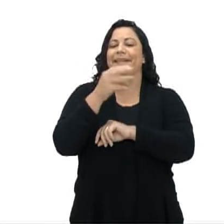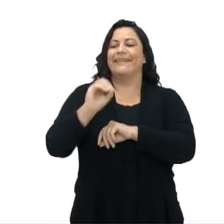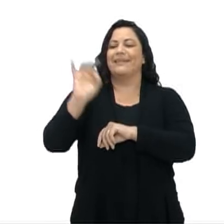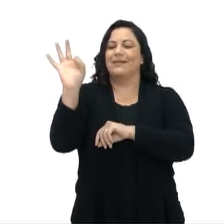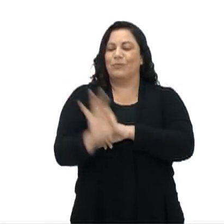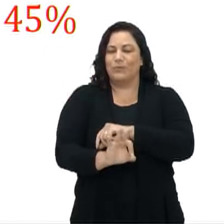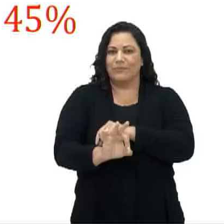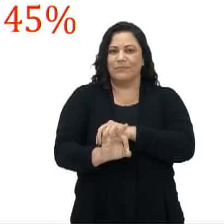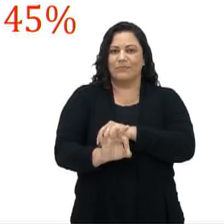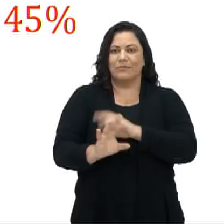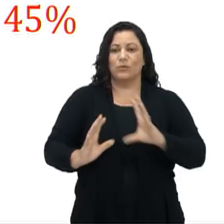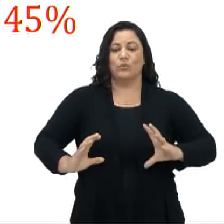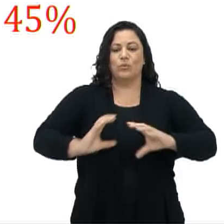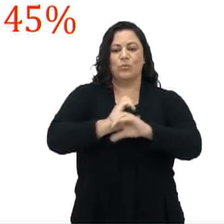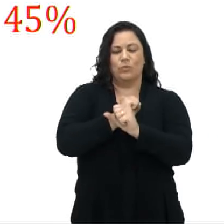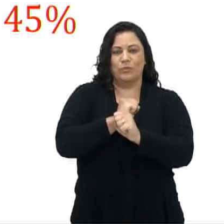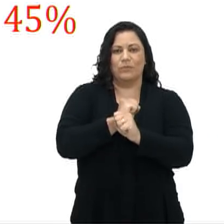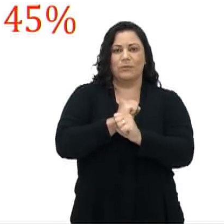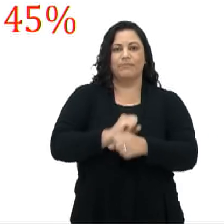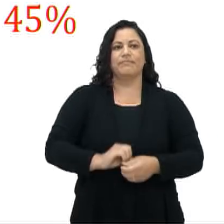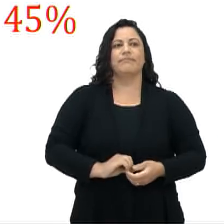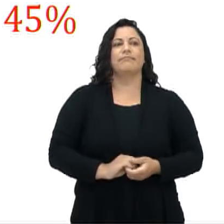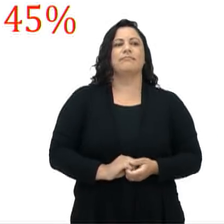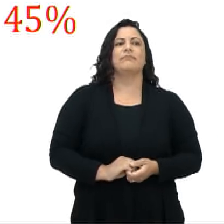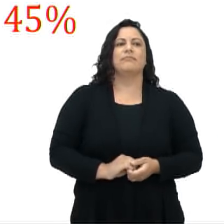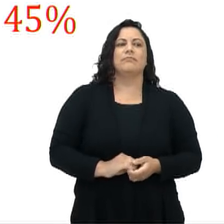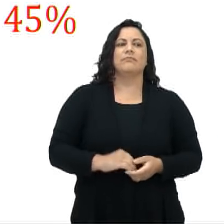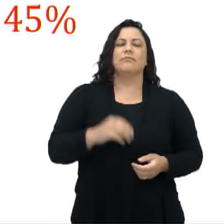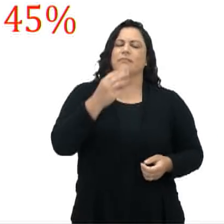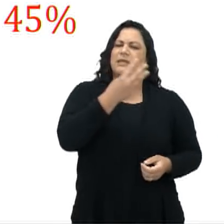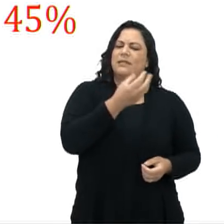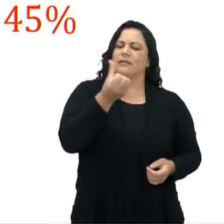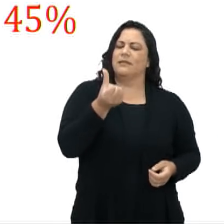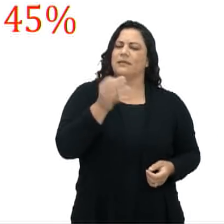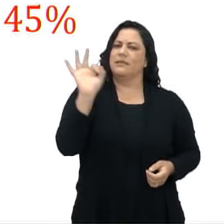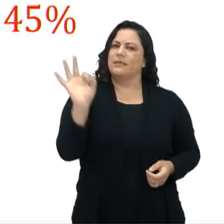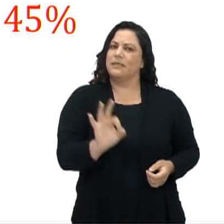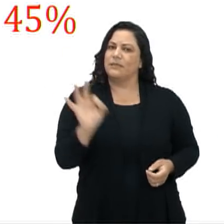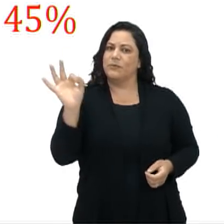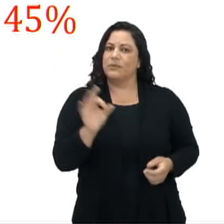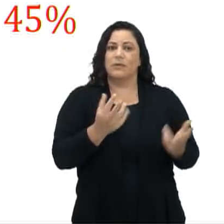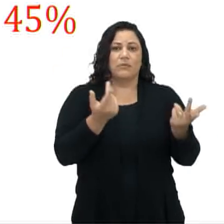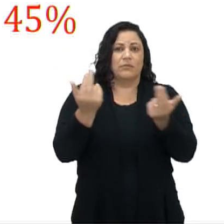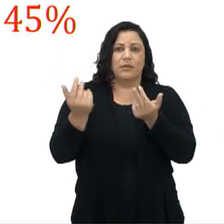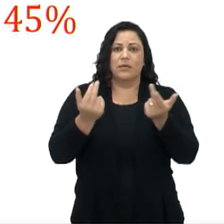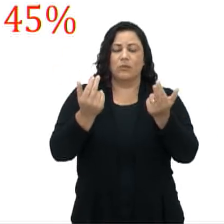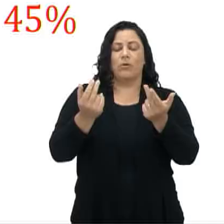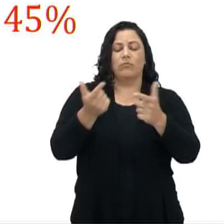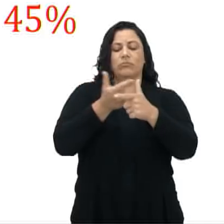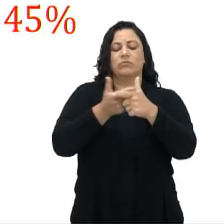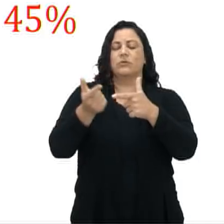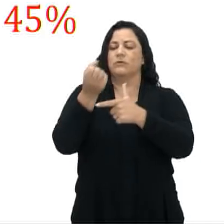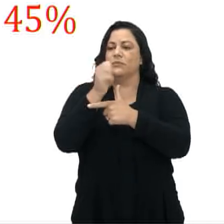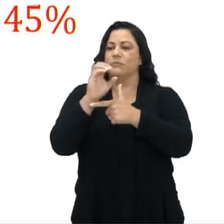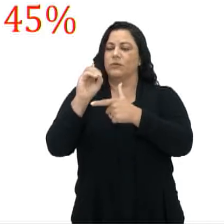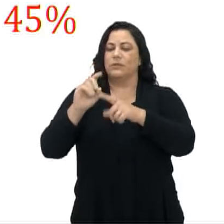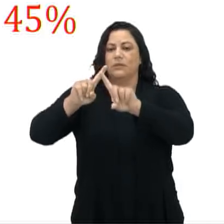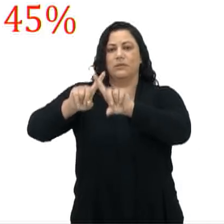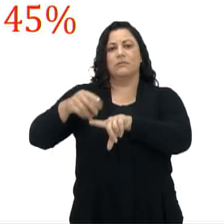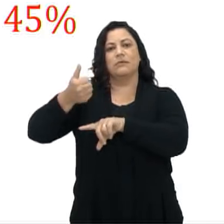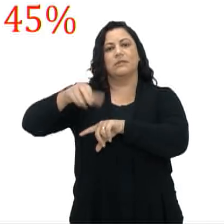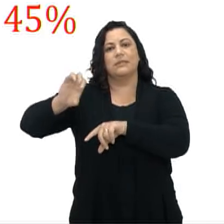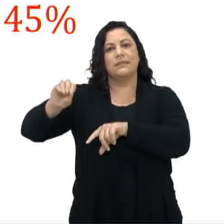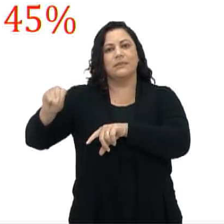respondentes, certo? Para 36% a mesma coisa. 36 divididos por 80 vezes 100,